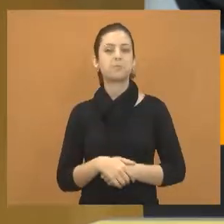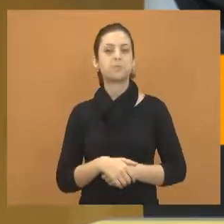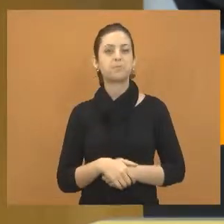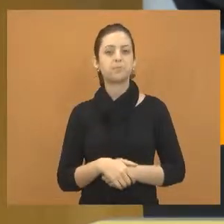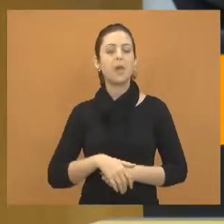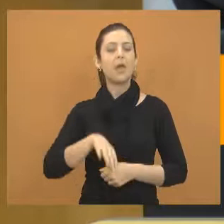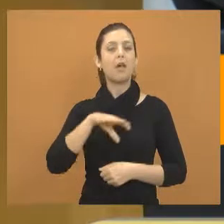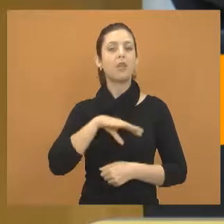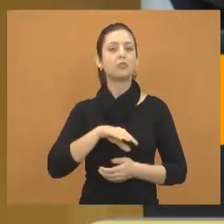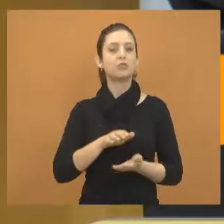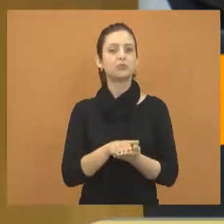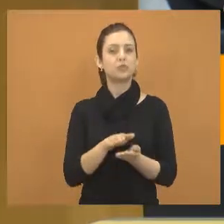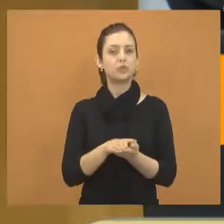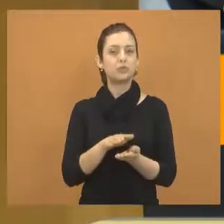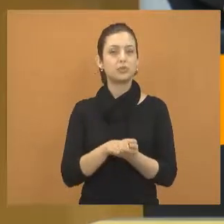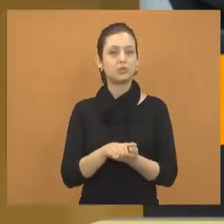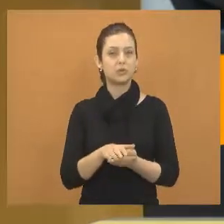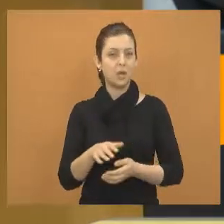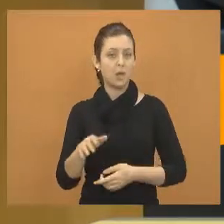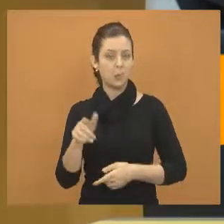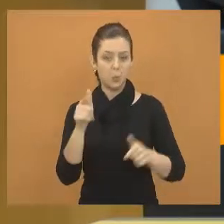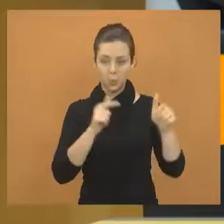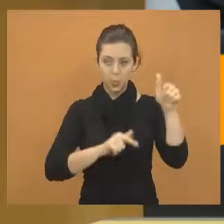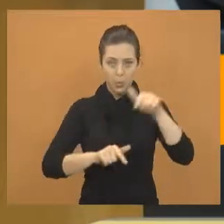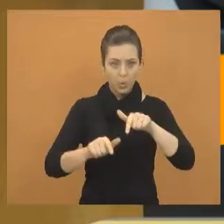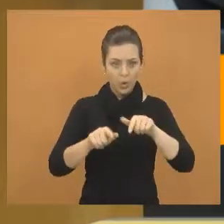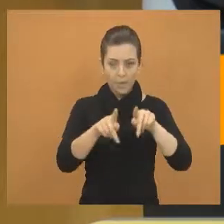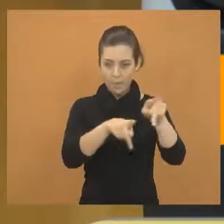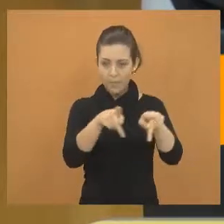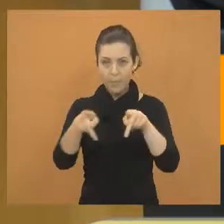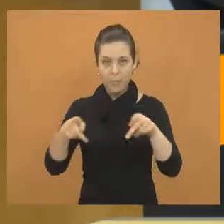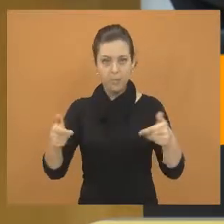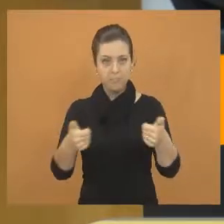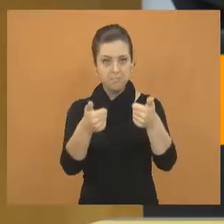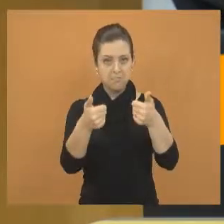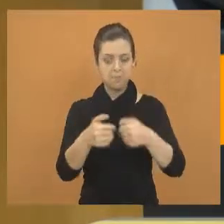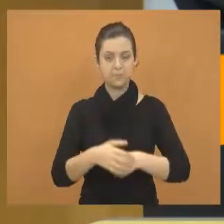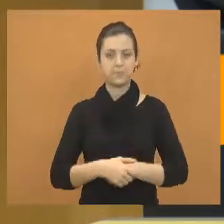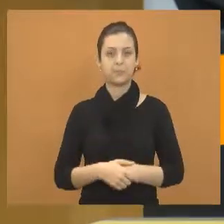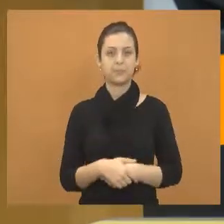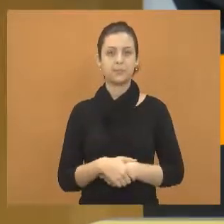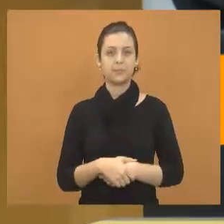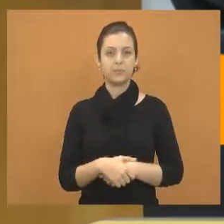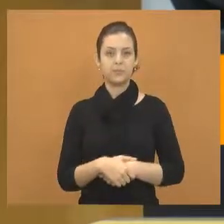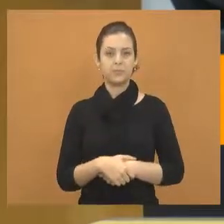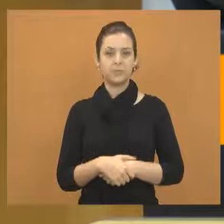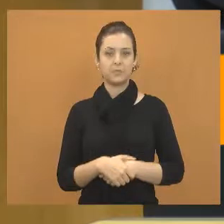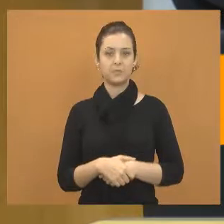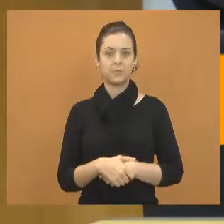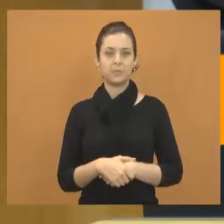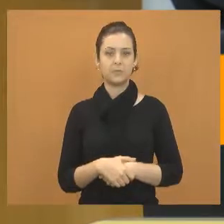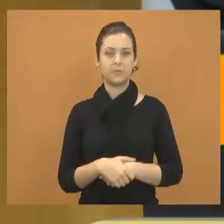a cidade de Jacareí, porque quem ganha é o povo e a população.